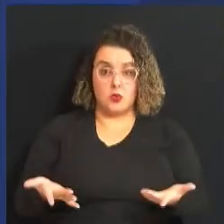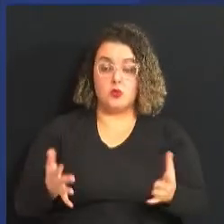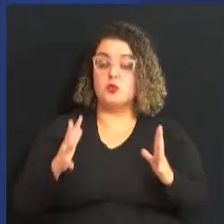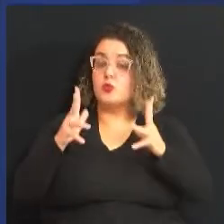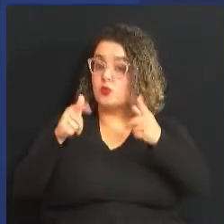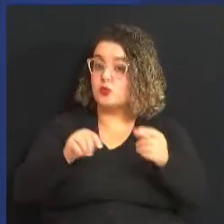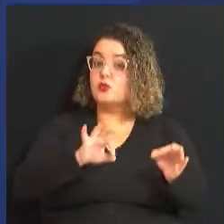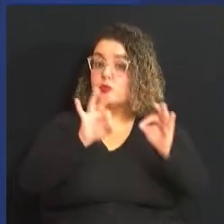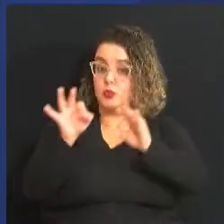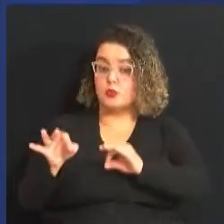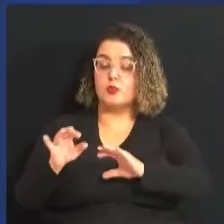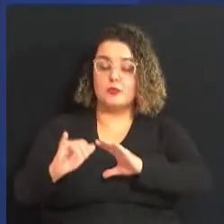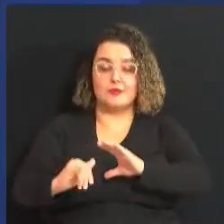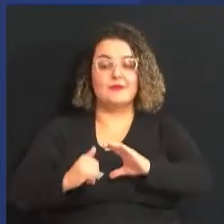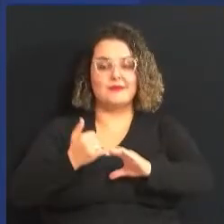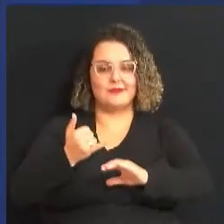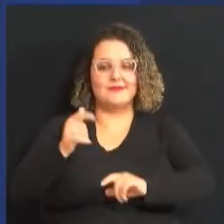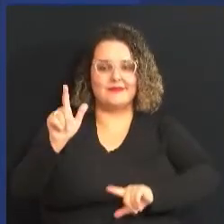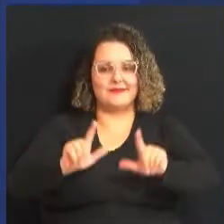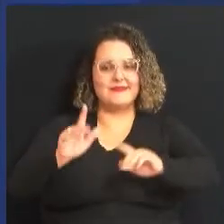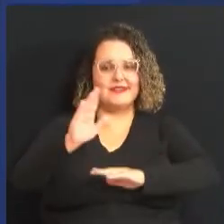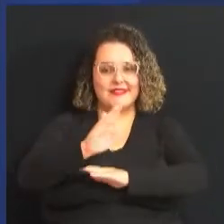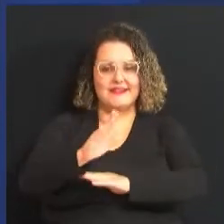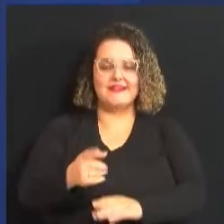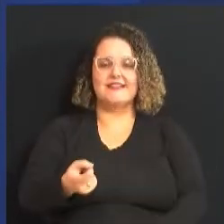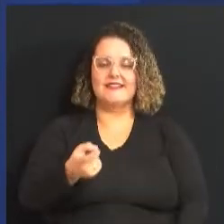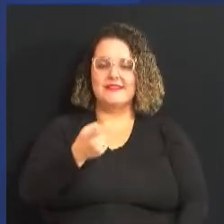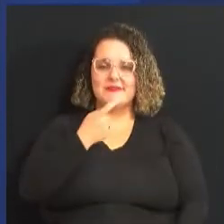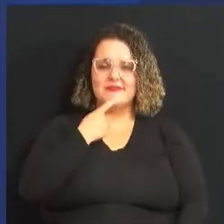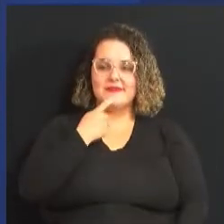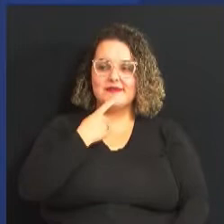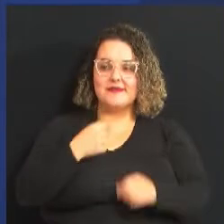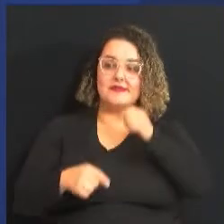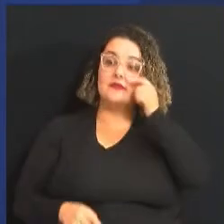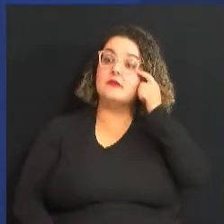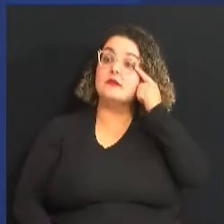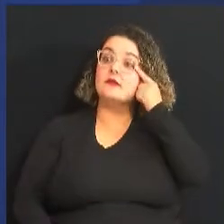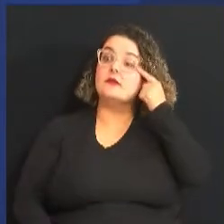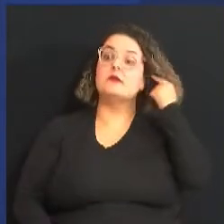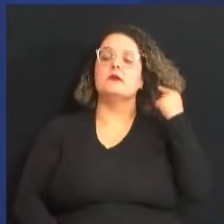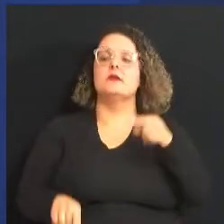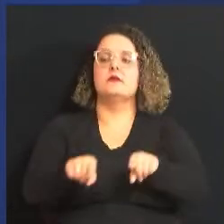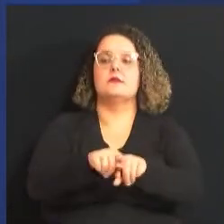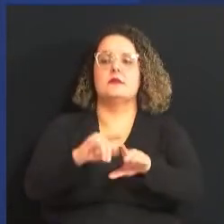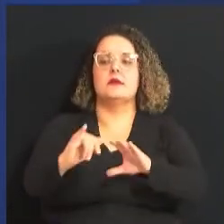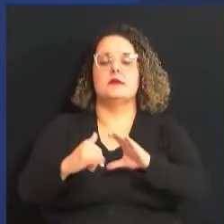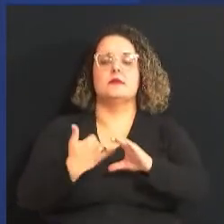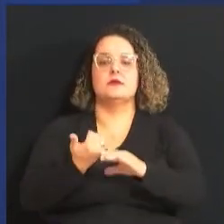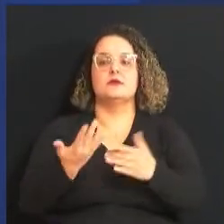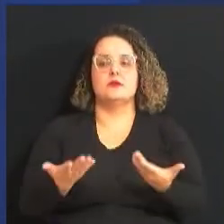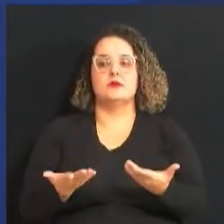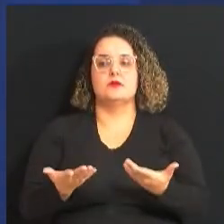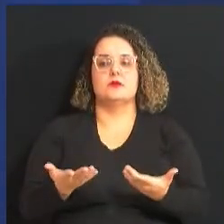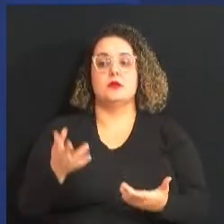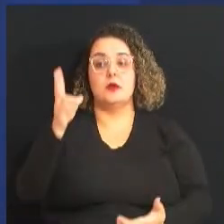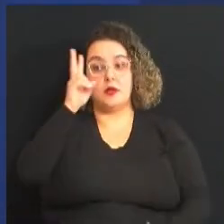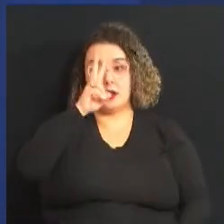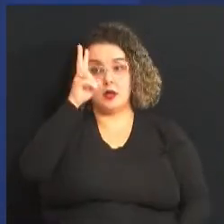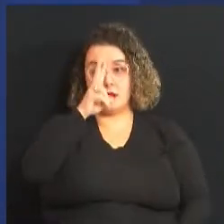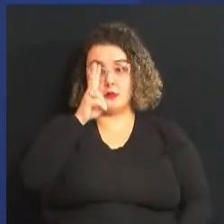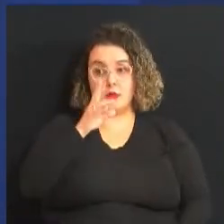pelo YouTube da TV Câmara Campinas e também pelo nosso YouTube. E lembrando também que você pode